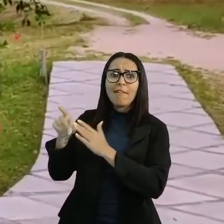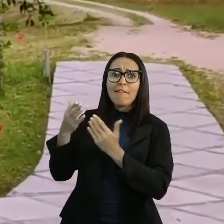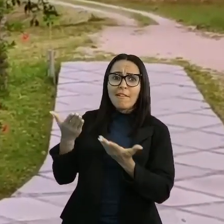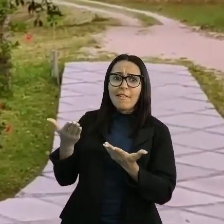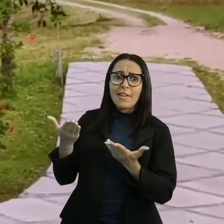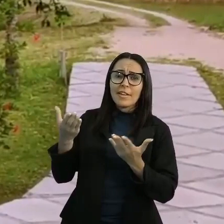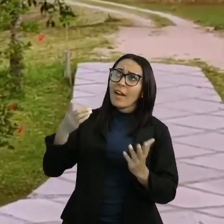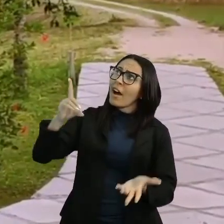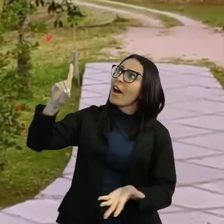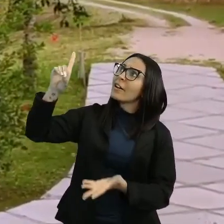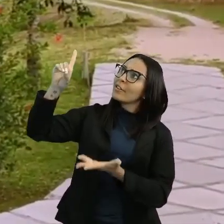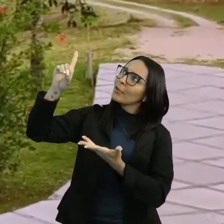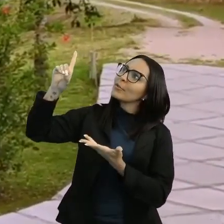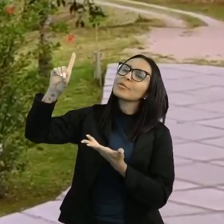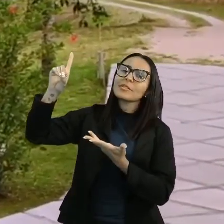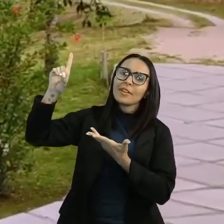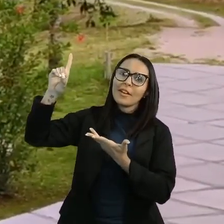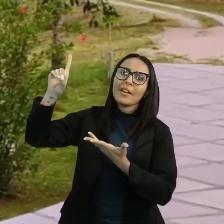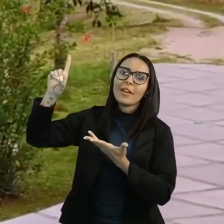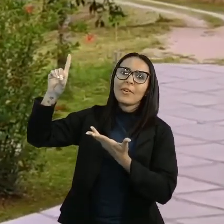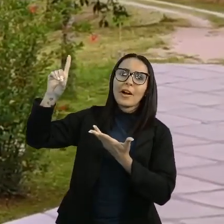Eu que agradeço, Amandinha. Obrigado.